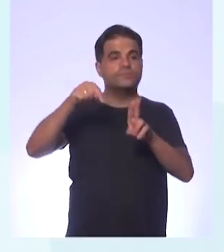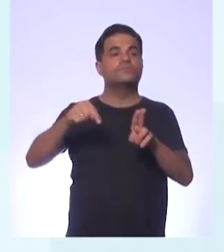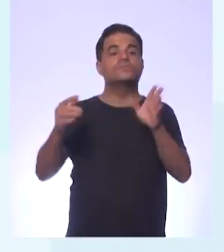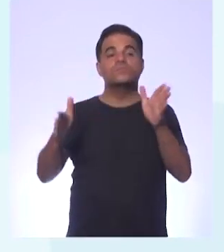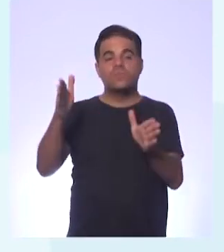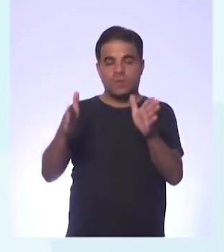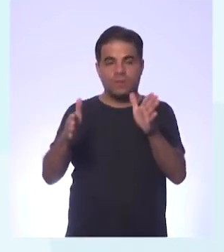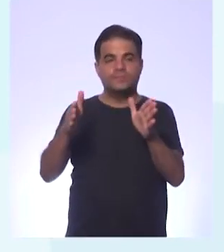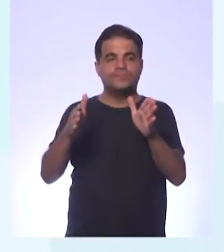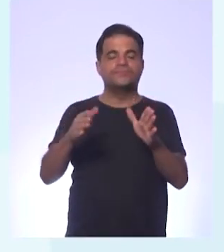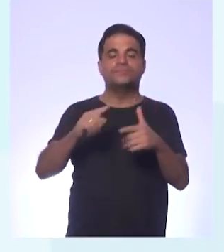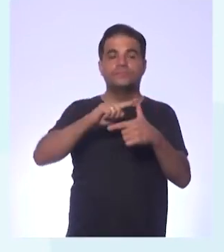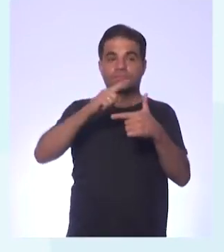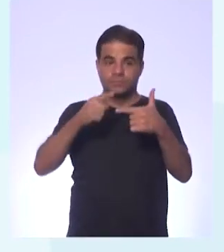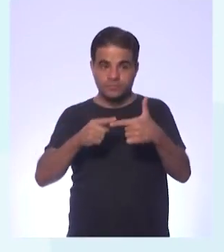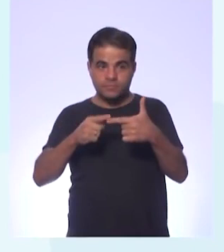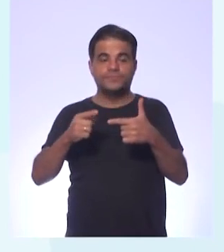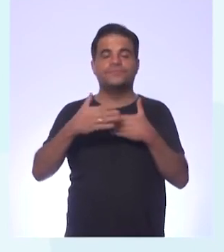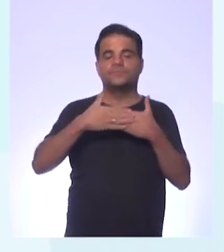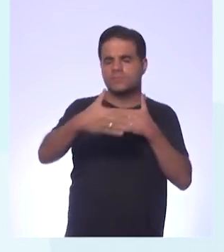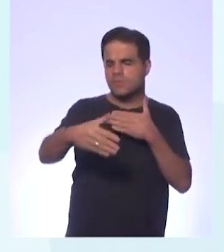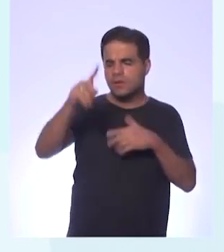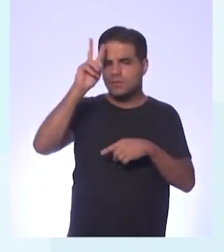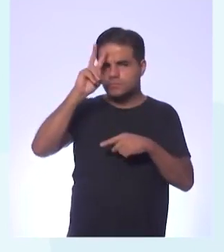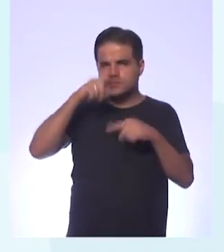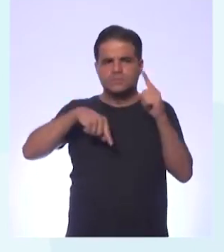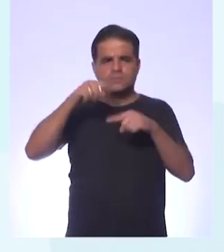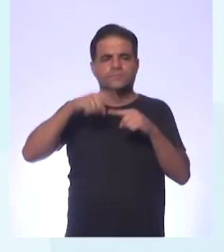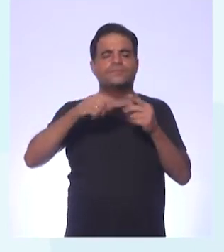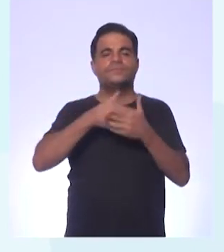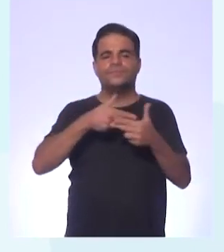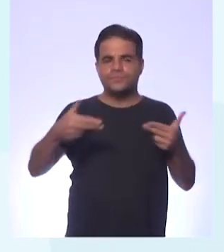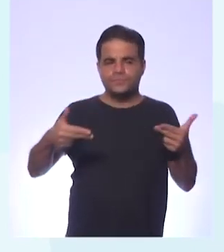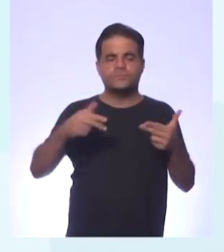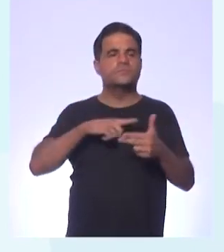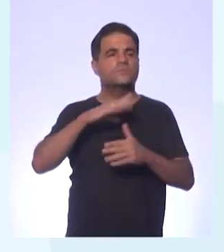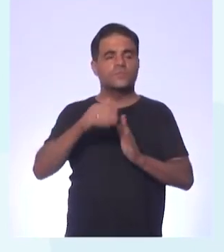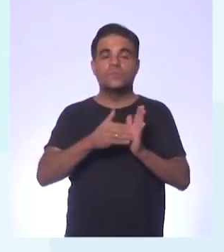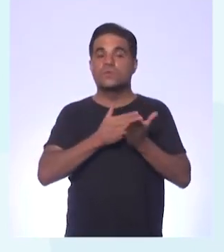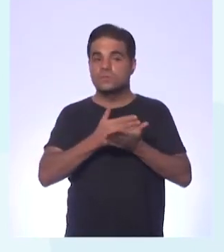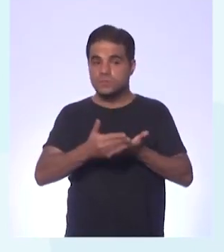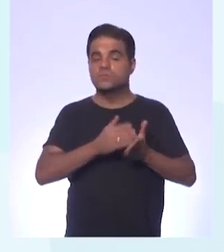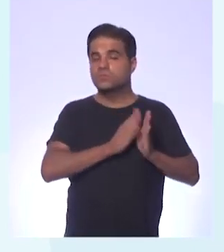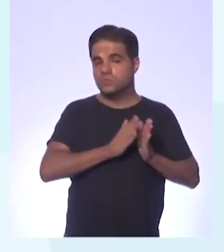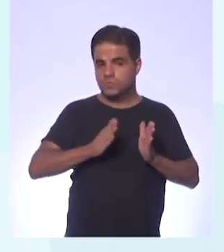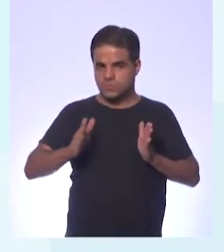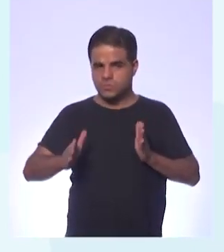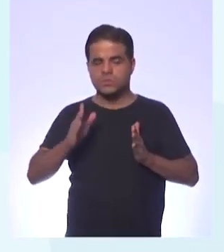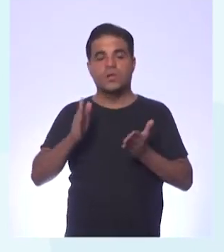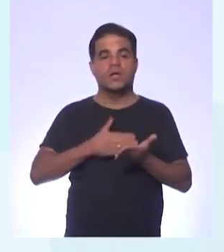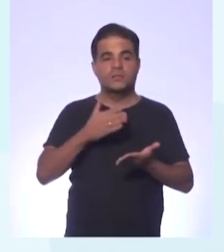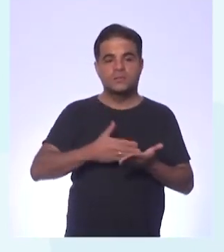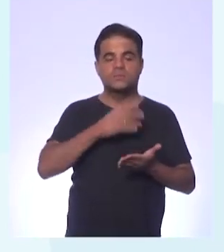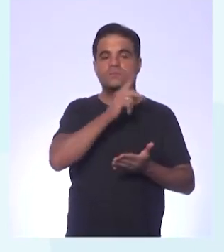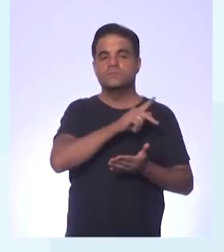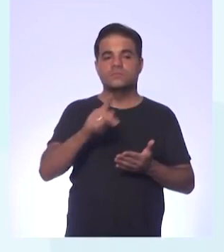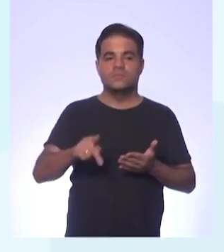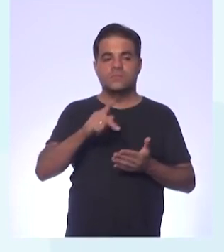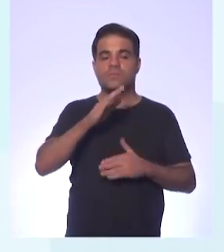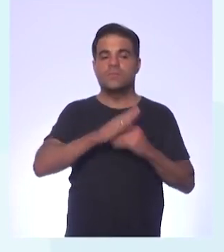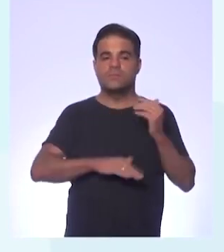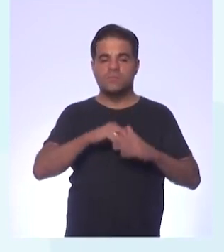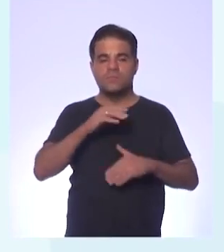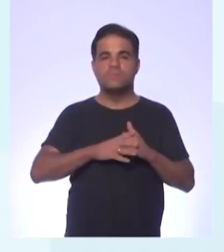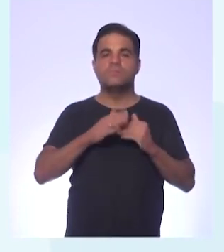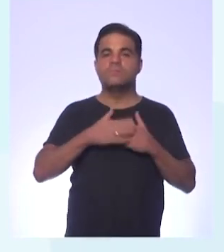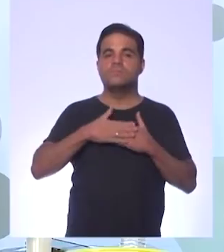Está lá na página 103 do material. Lembrando sempre que nesse material, todo início de sequência no caderno do professor tem a habilidade